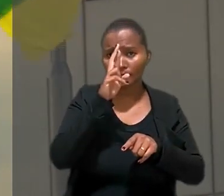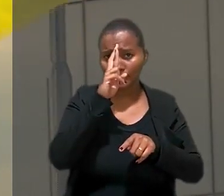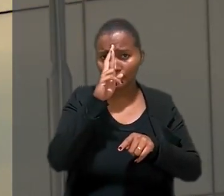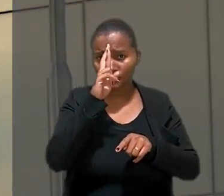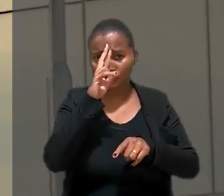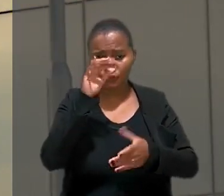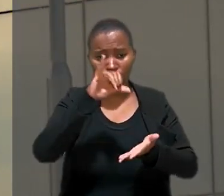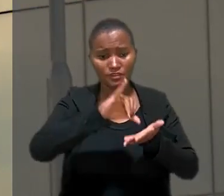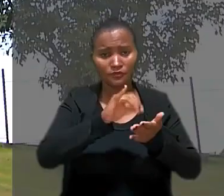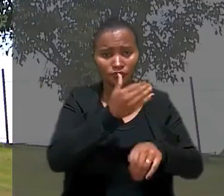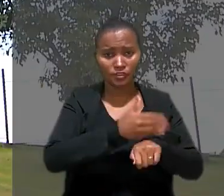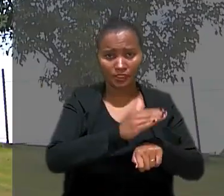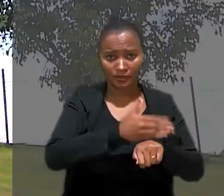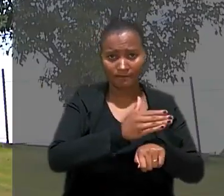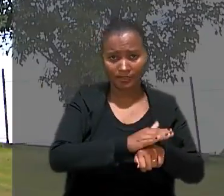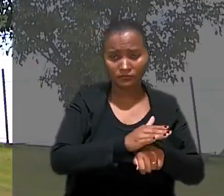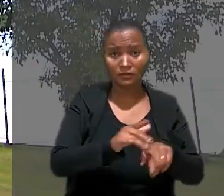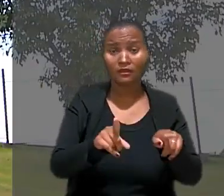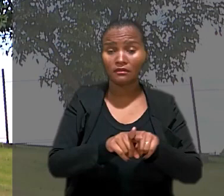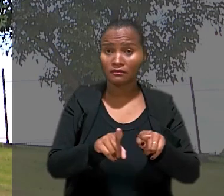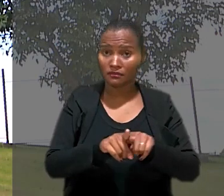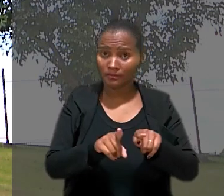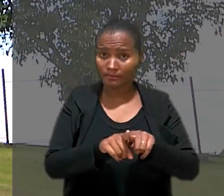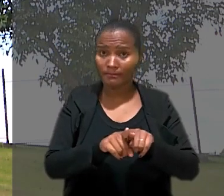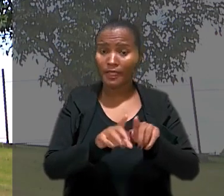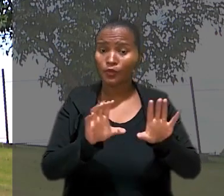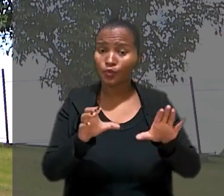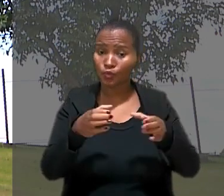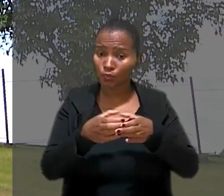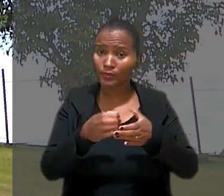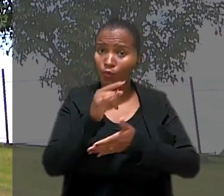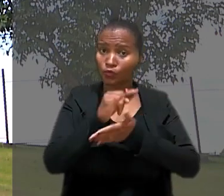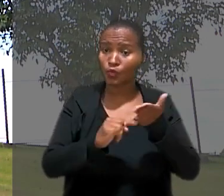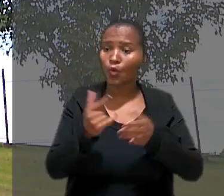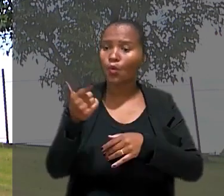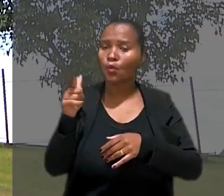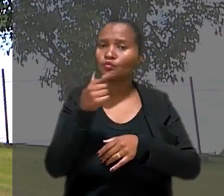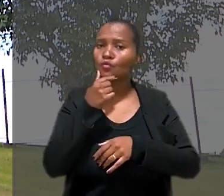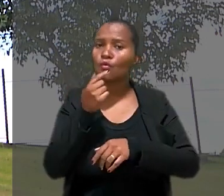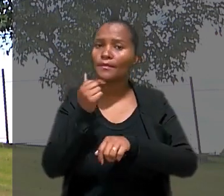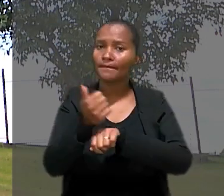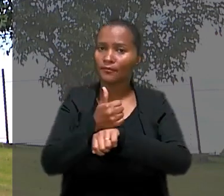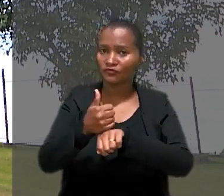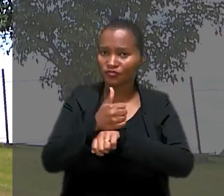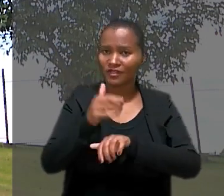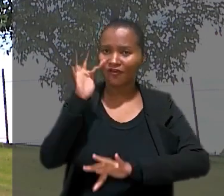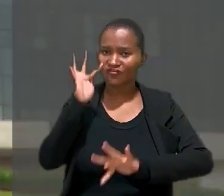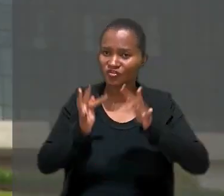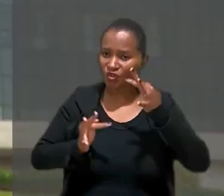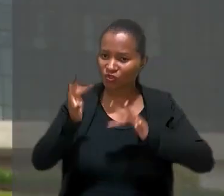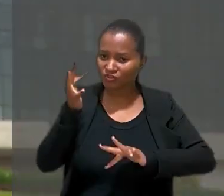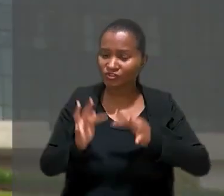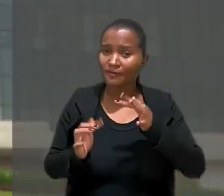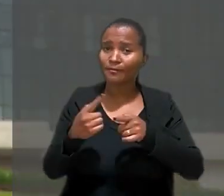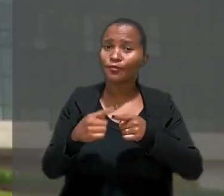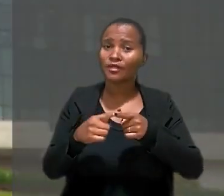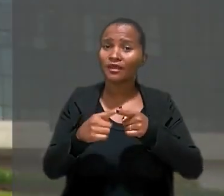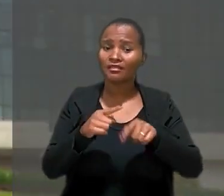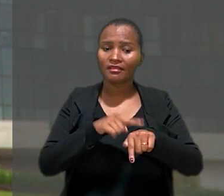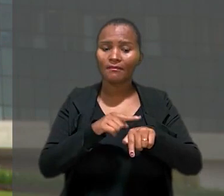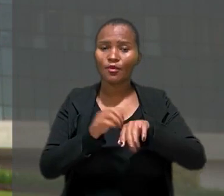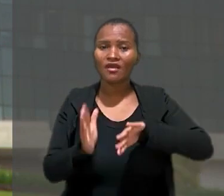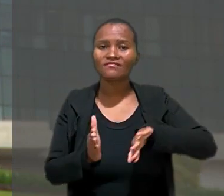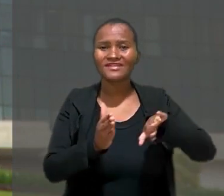centro de treinamento. Outro ponto observado foi o de que o clube chegou a contratar outro profissional em razão do tempo